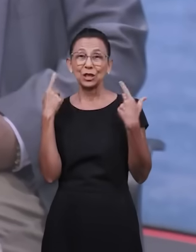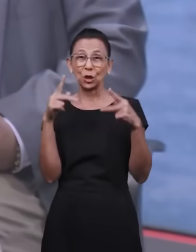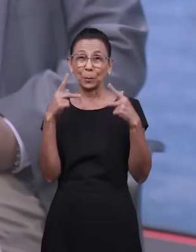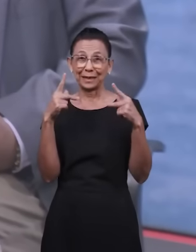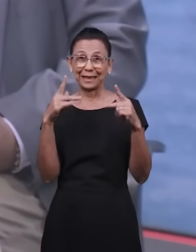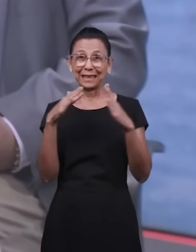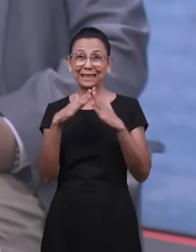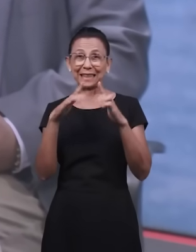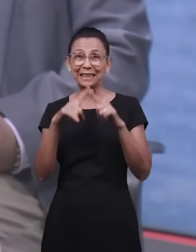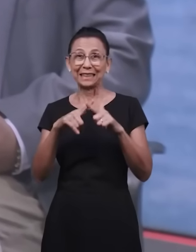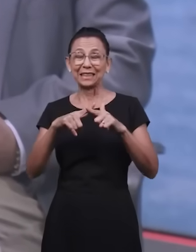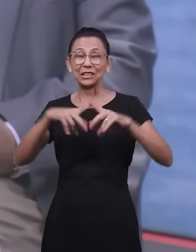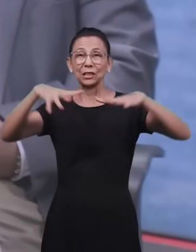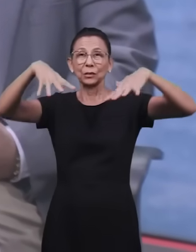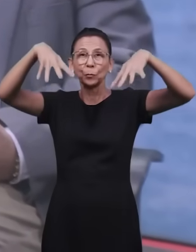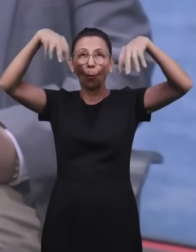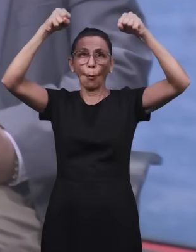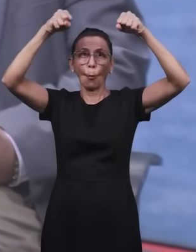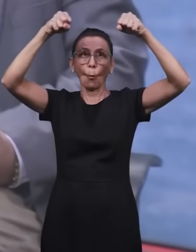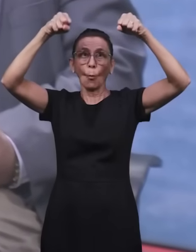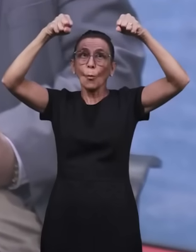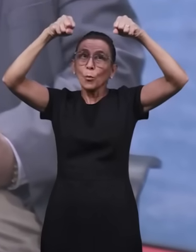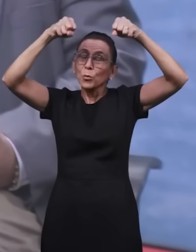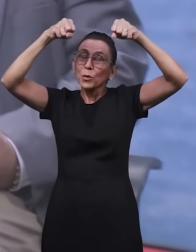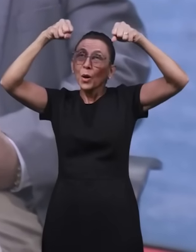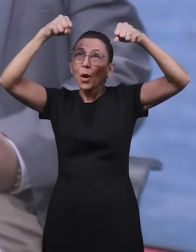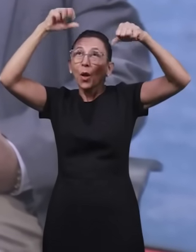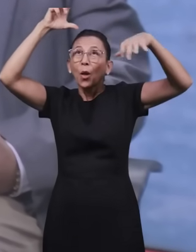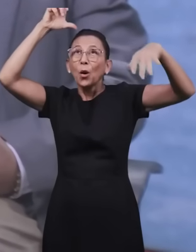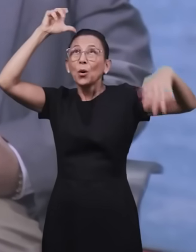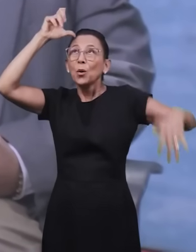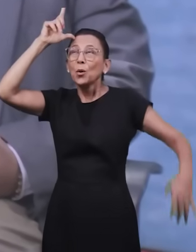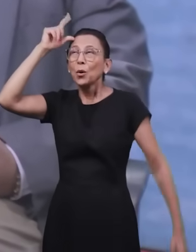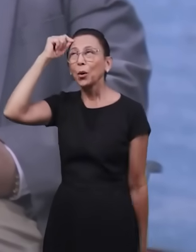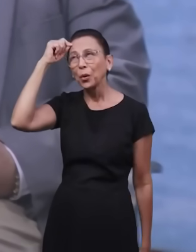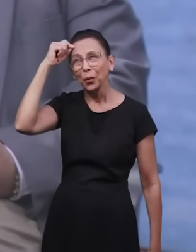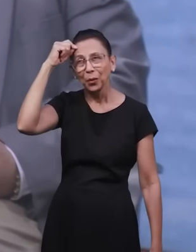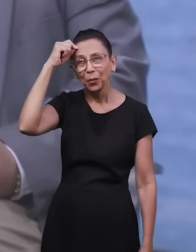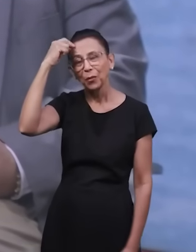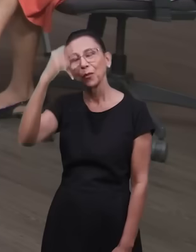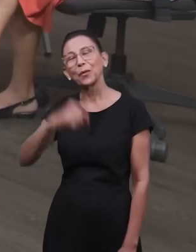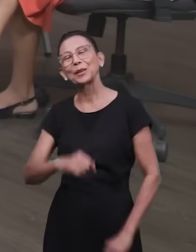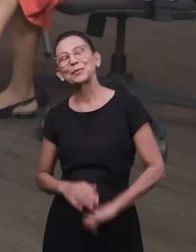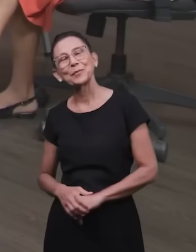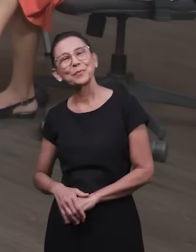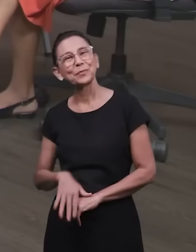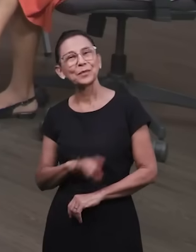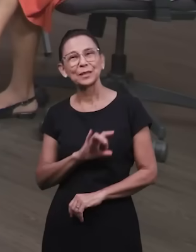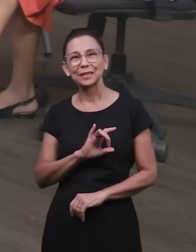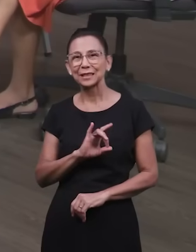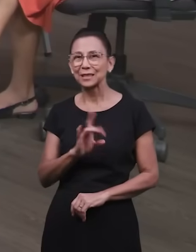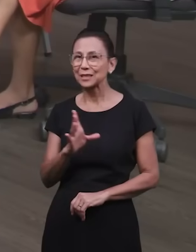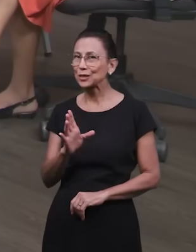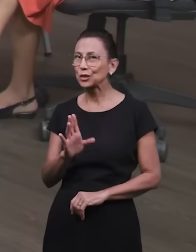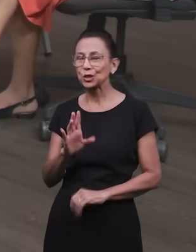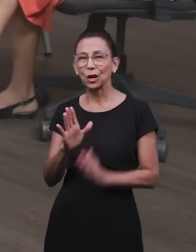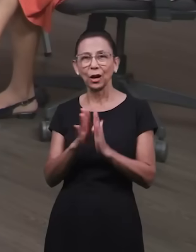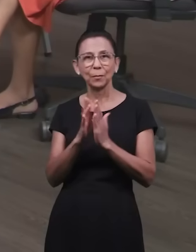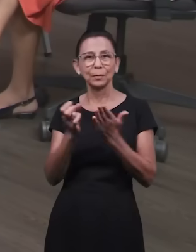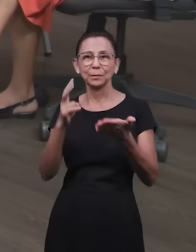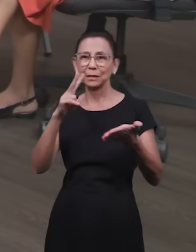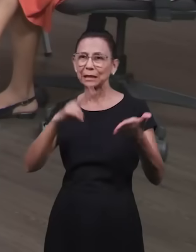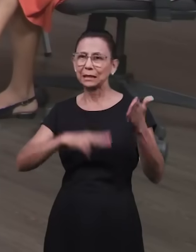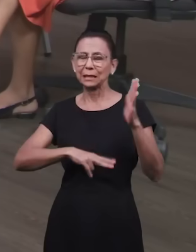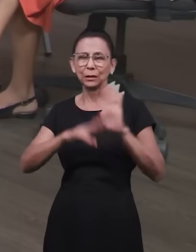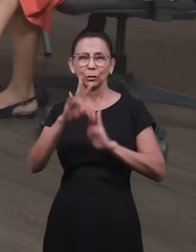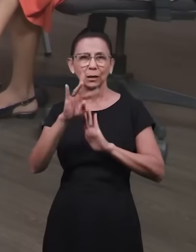luz. Então, ninguém me via. Eu só tinha uma velinha em cima do púlpito, num trabalhinho, e que era